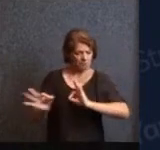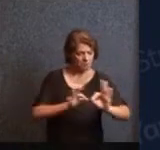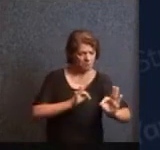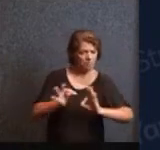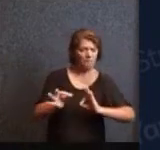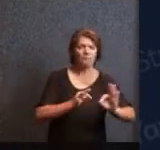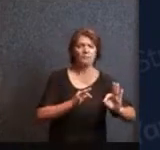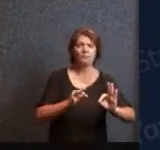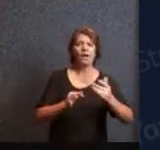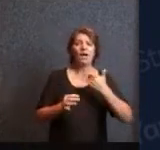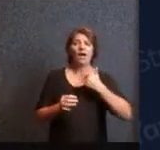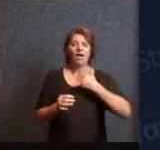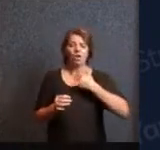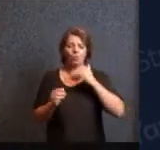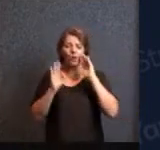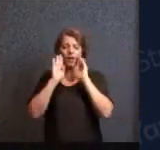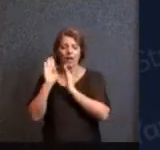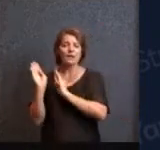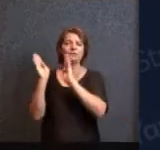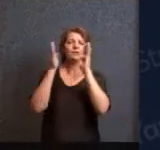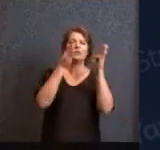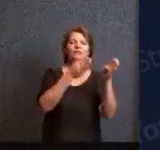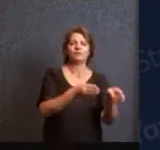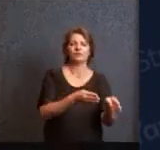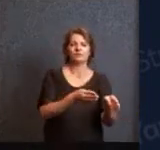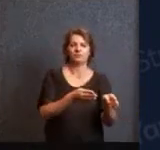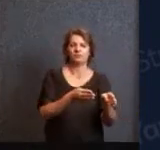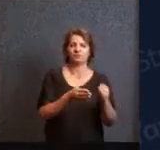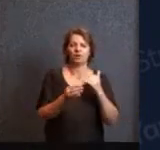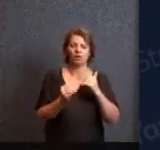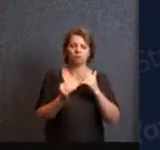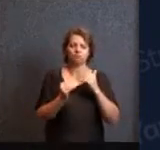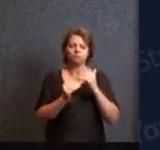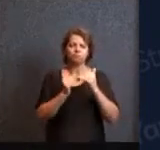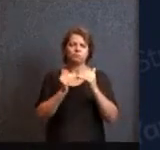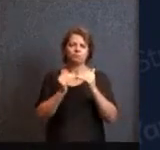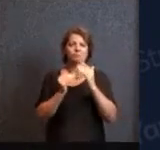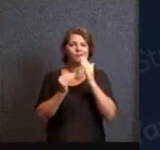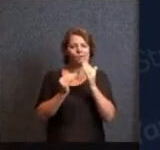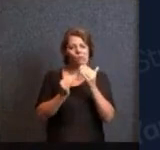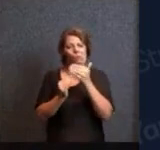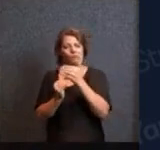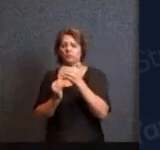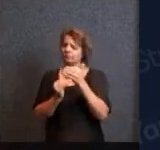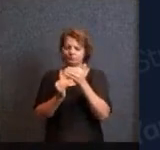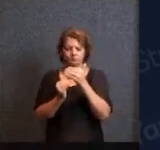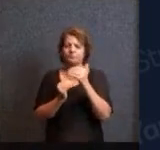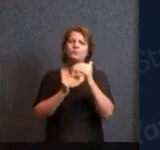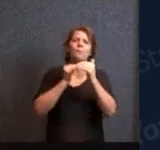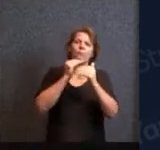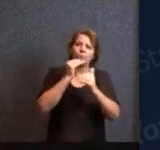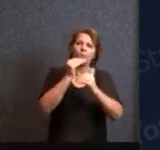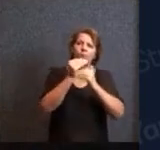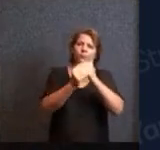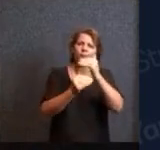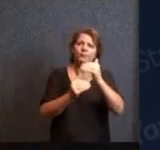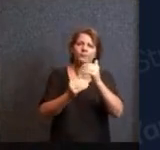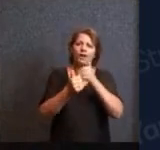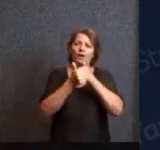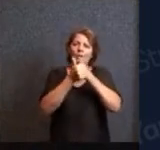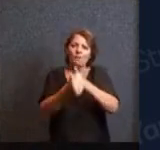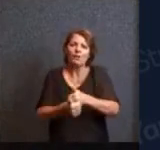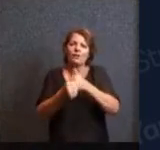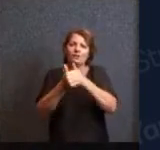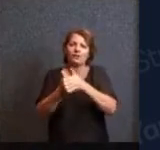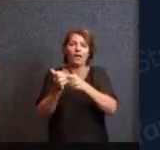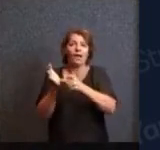Eu redireciono a minha trajetória, a trajetória da rede, né? Então, esse acompanhamento, ele se dá